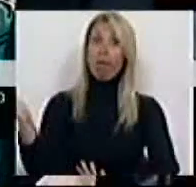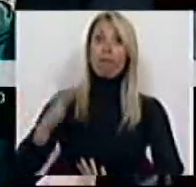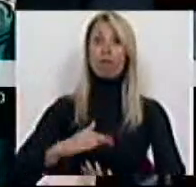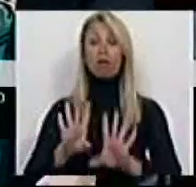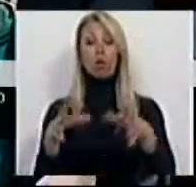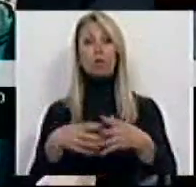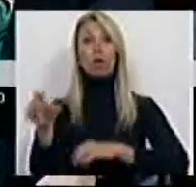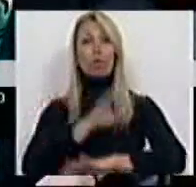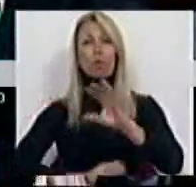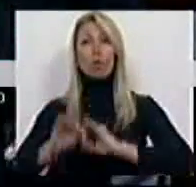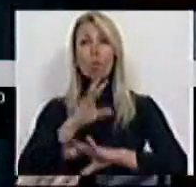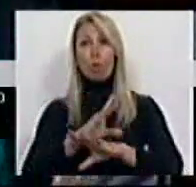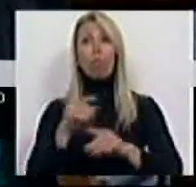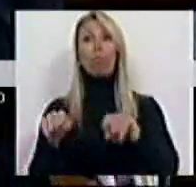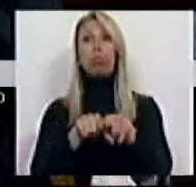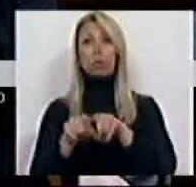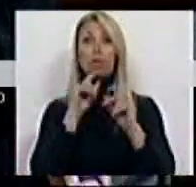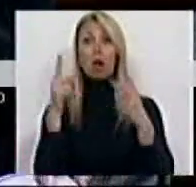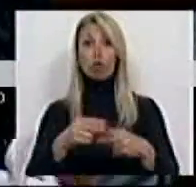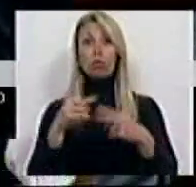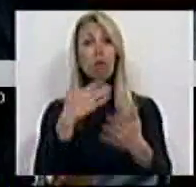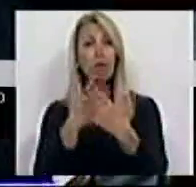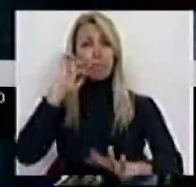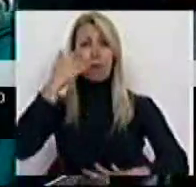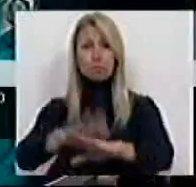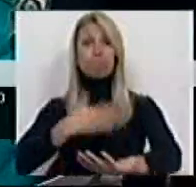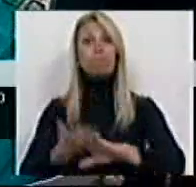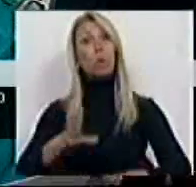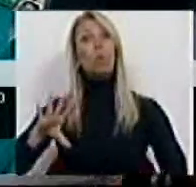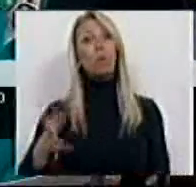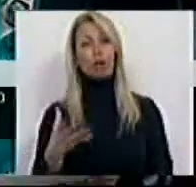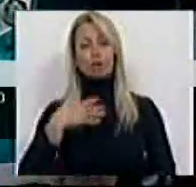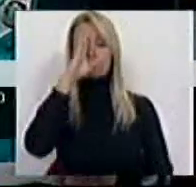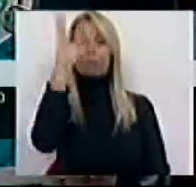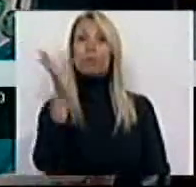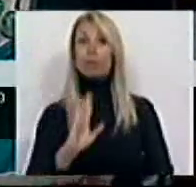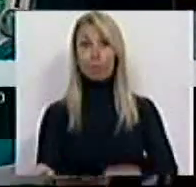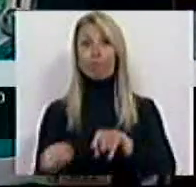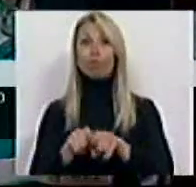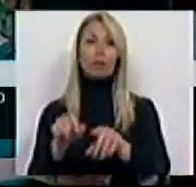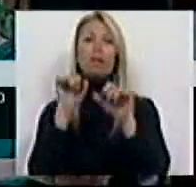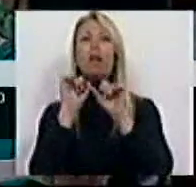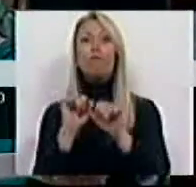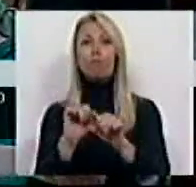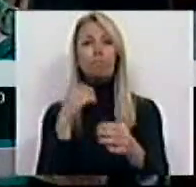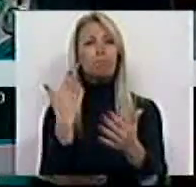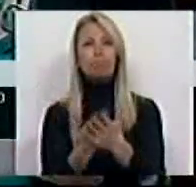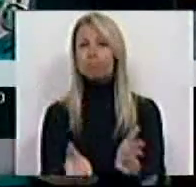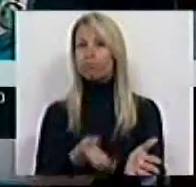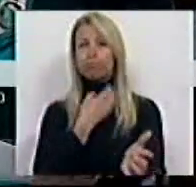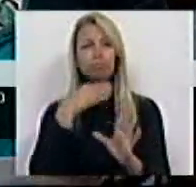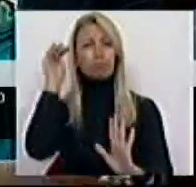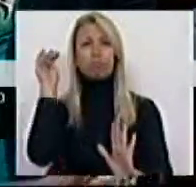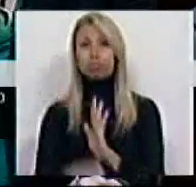sua política de austeridade prejudica mais o país. E o que sabemos é que as suas políticas estão a enterrar mais